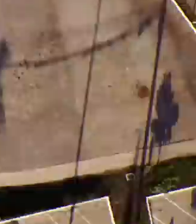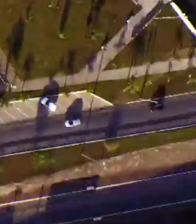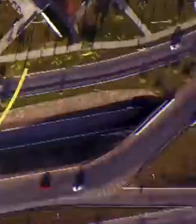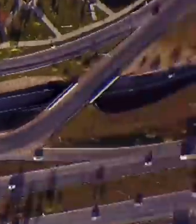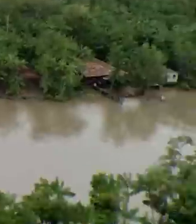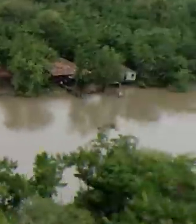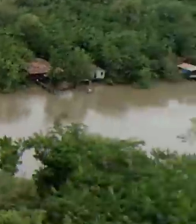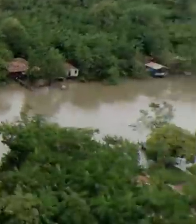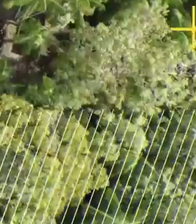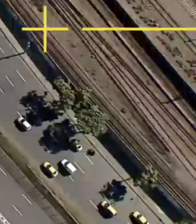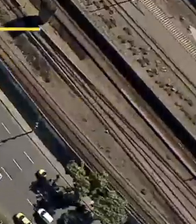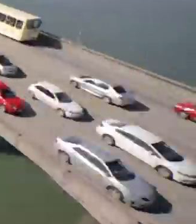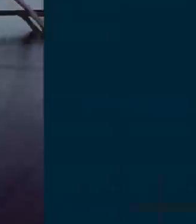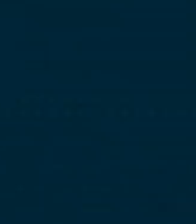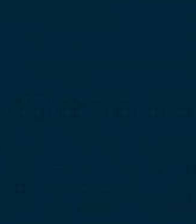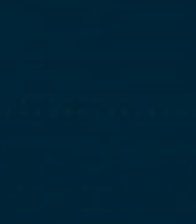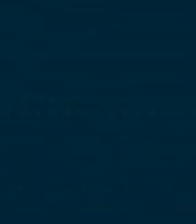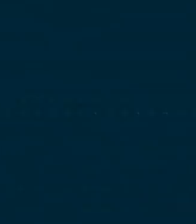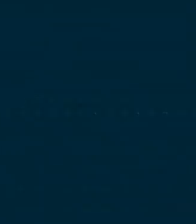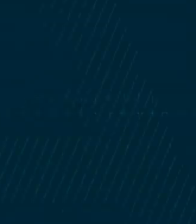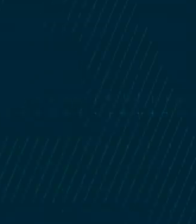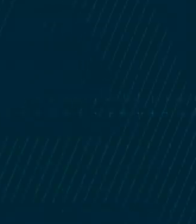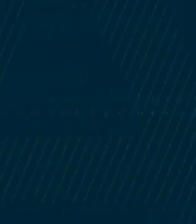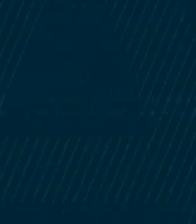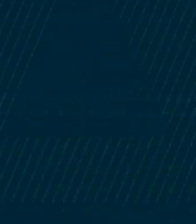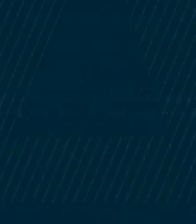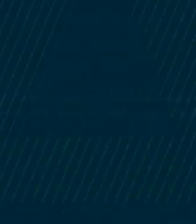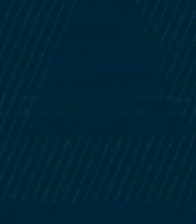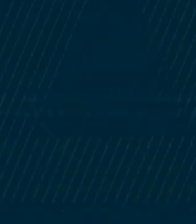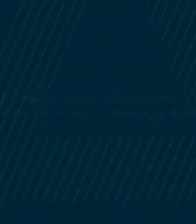e aí